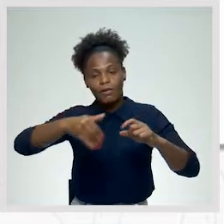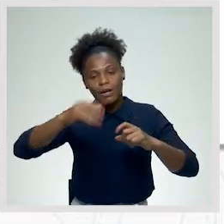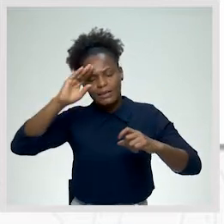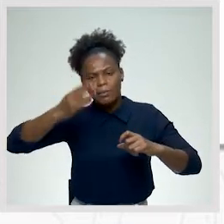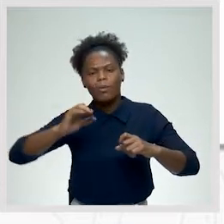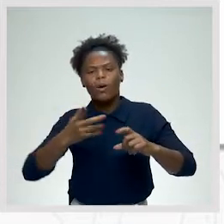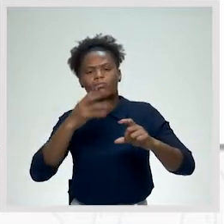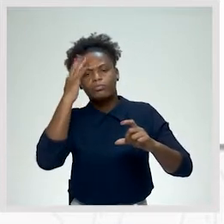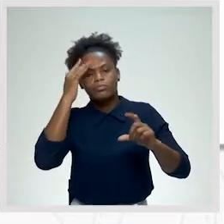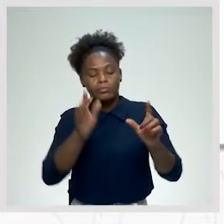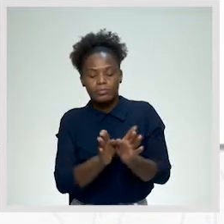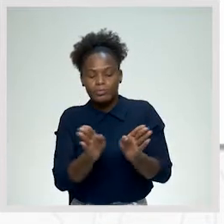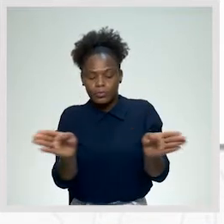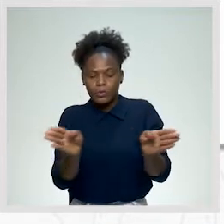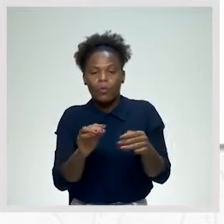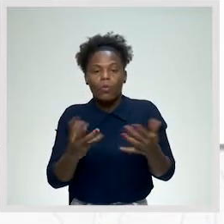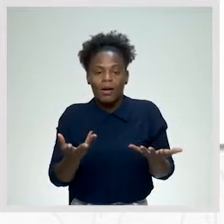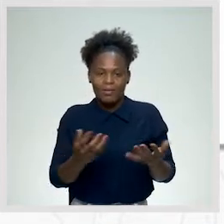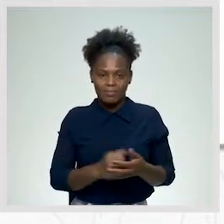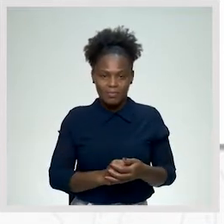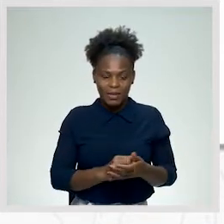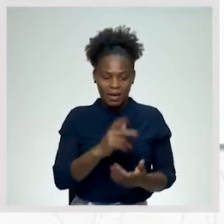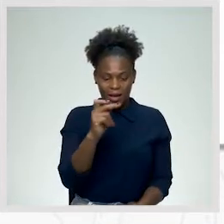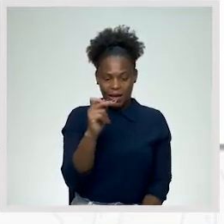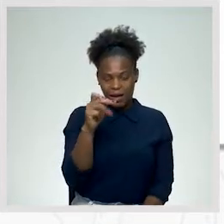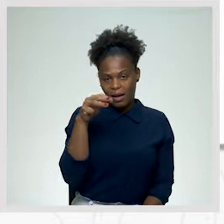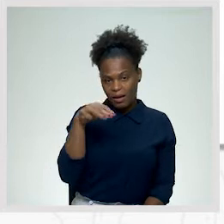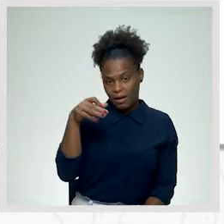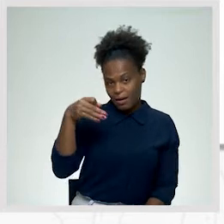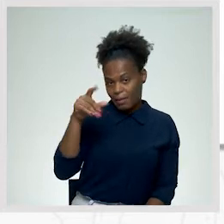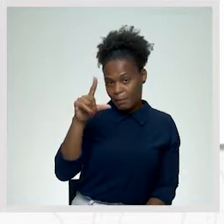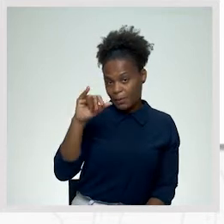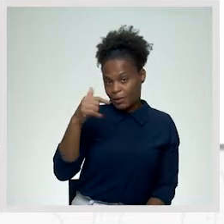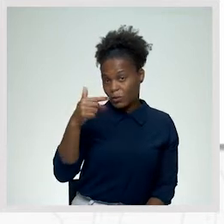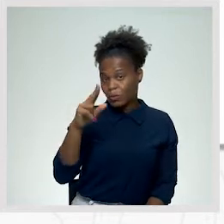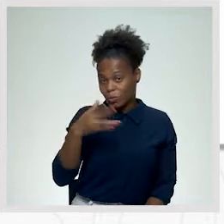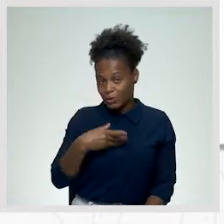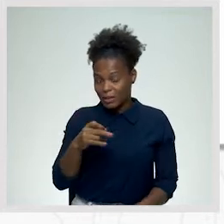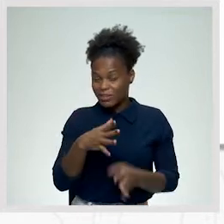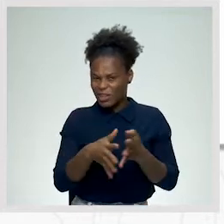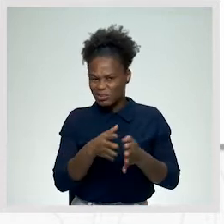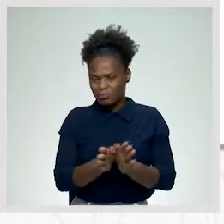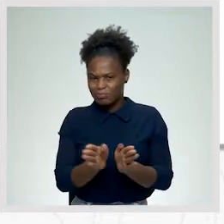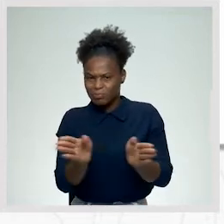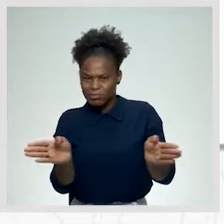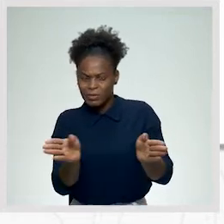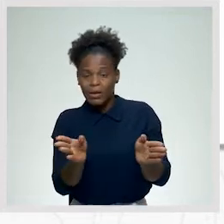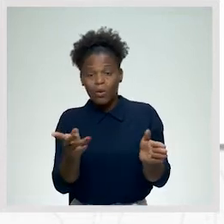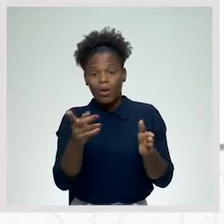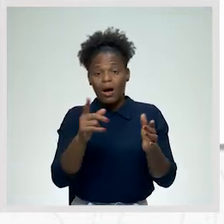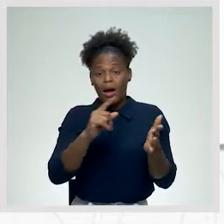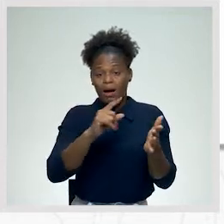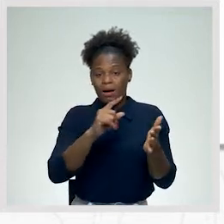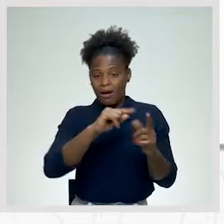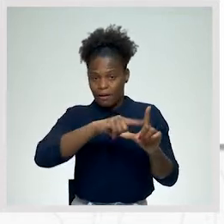saber a amplitude. A amplitude de um ângulo inscrito é igual